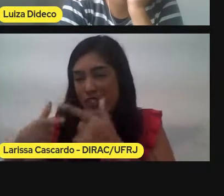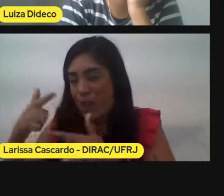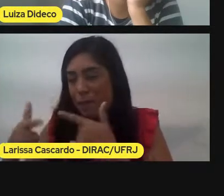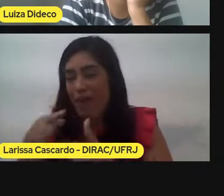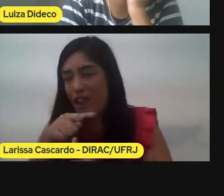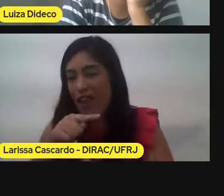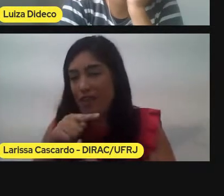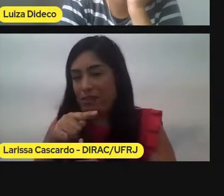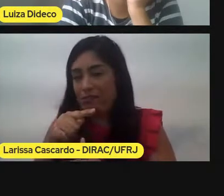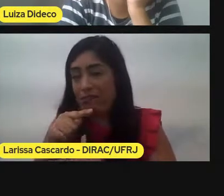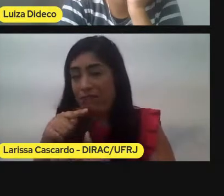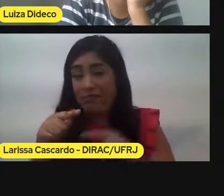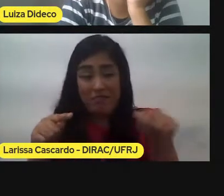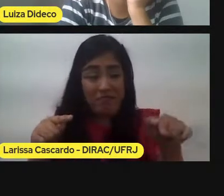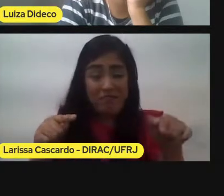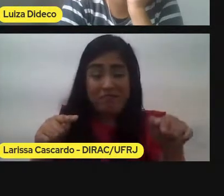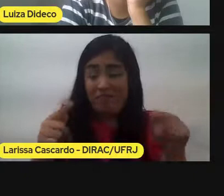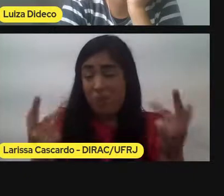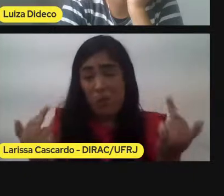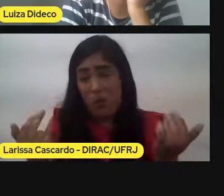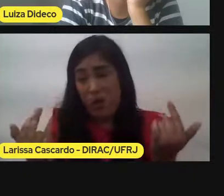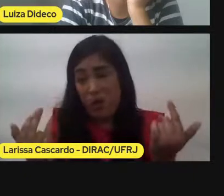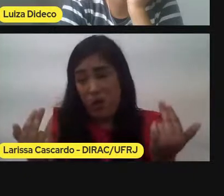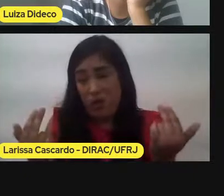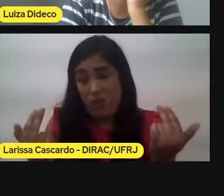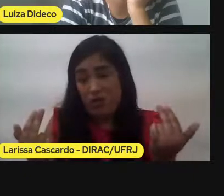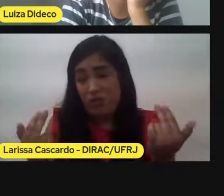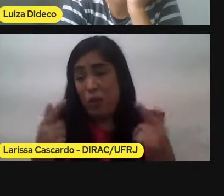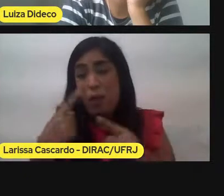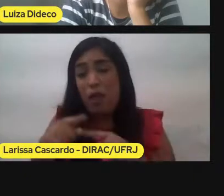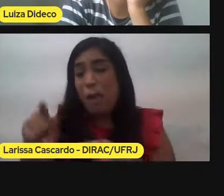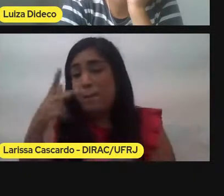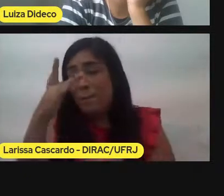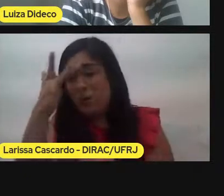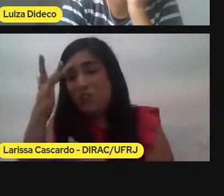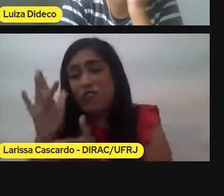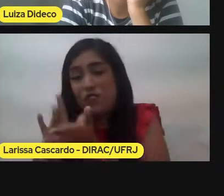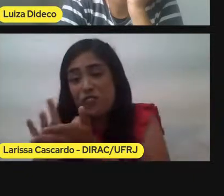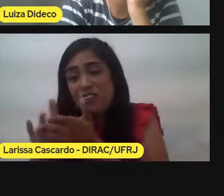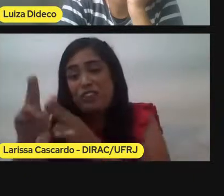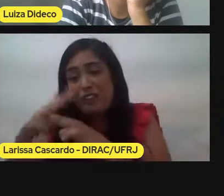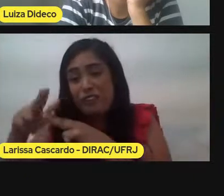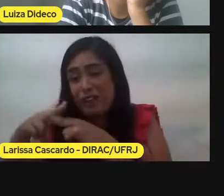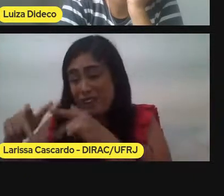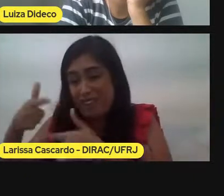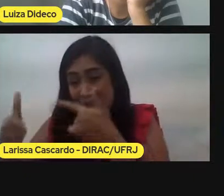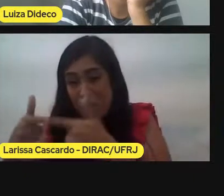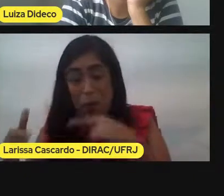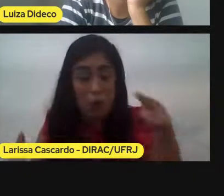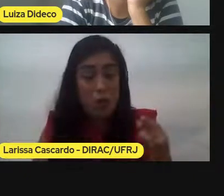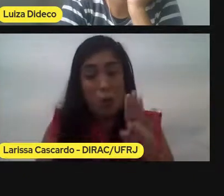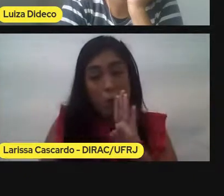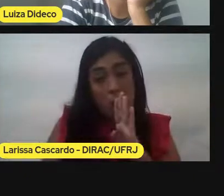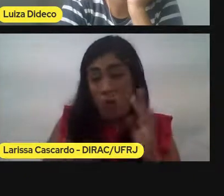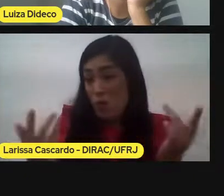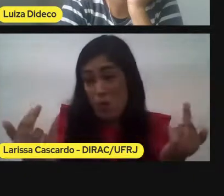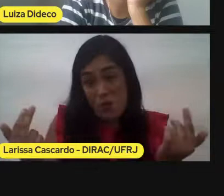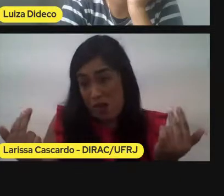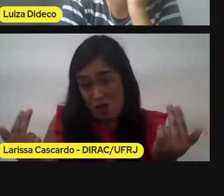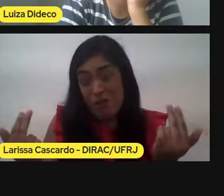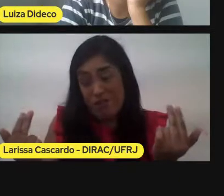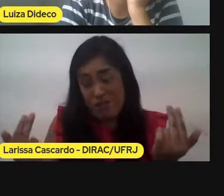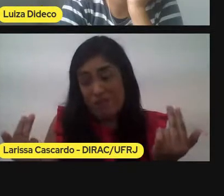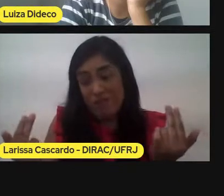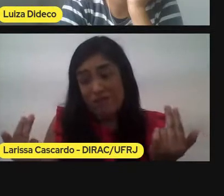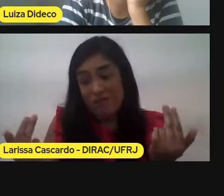caso, é o mesmo que os inertes deveras. Nada há pior que o contraste entre o esplendor